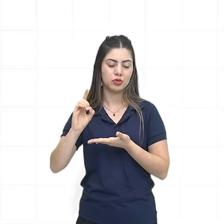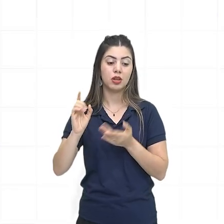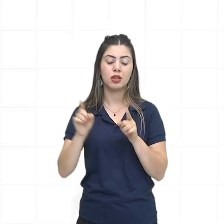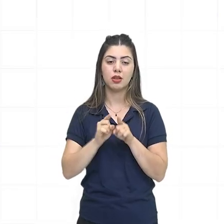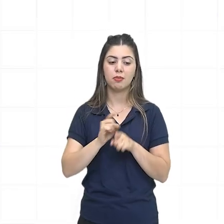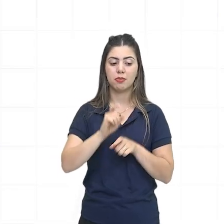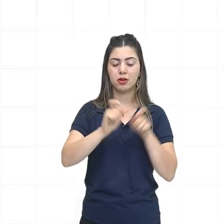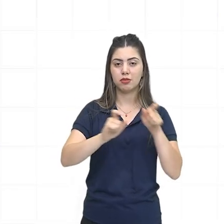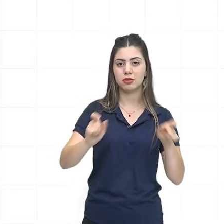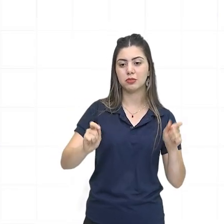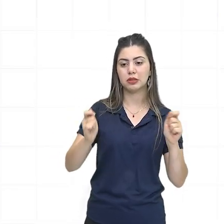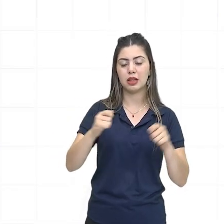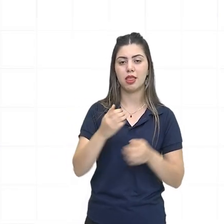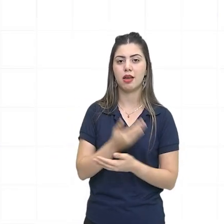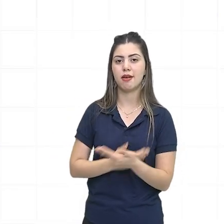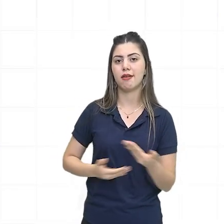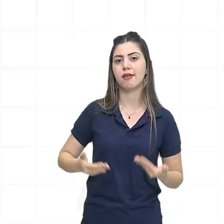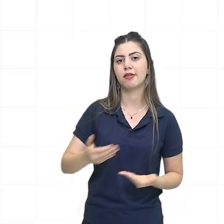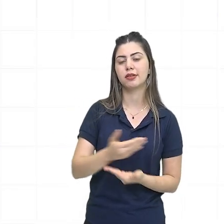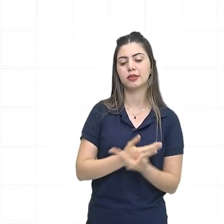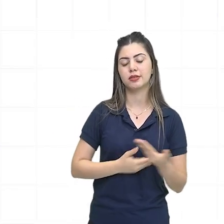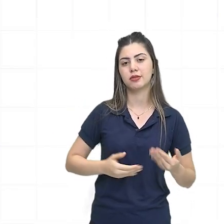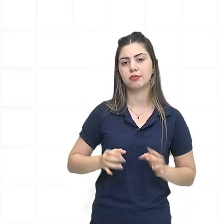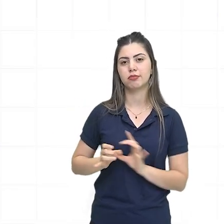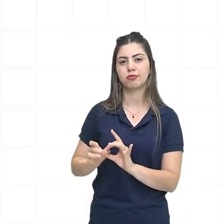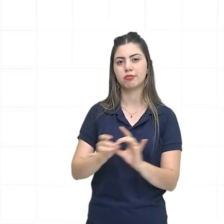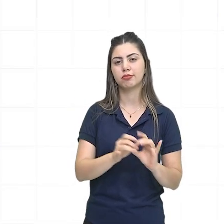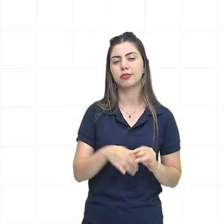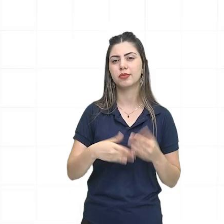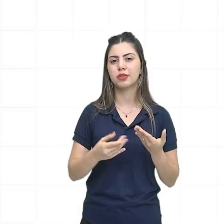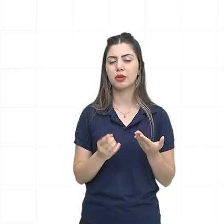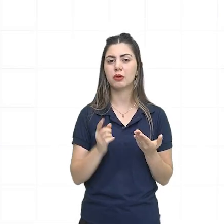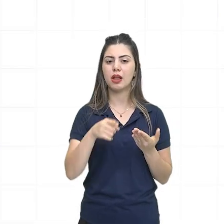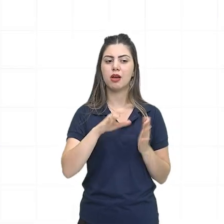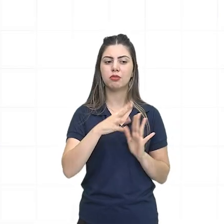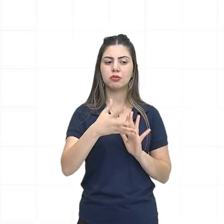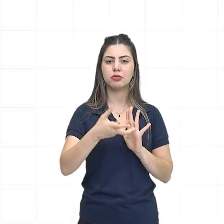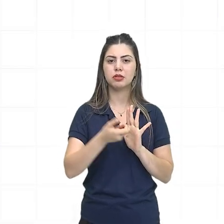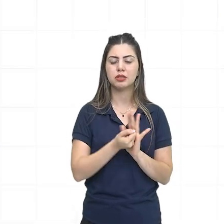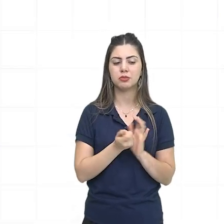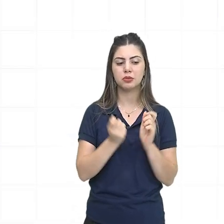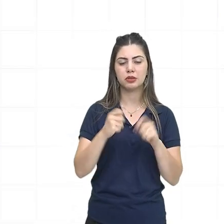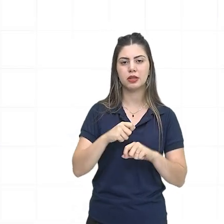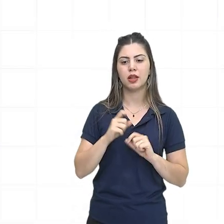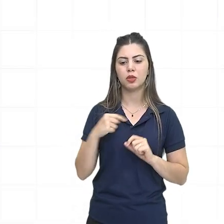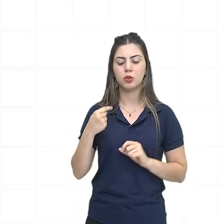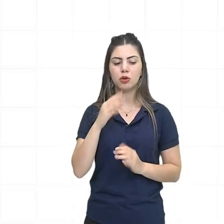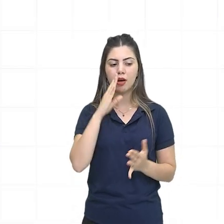com os outros. Esses símbolos se tornam pontos de encontro, onde